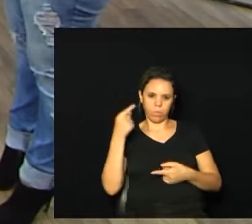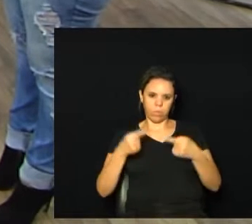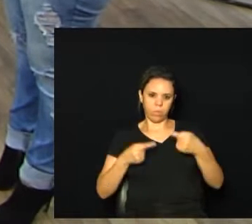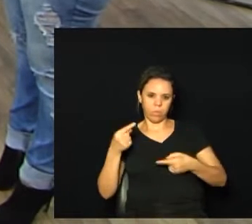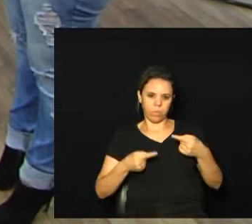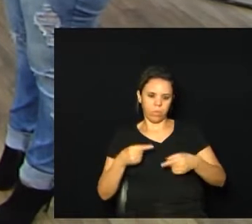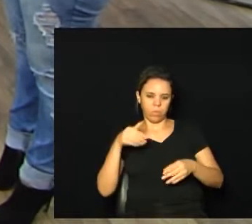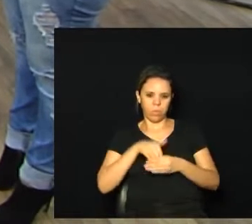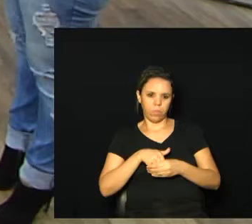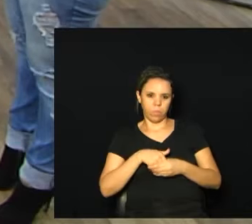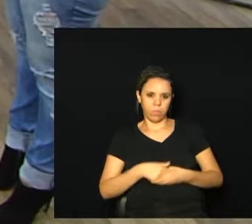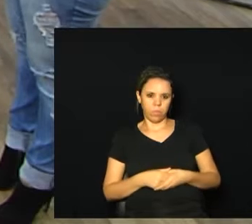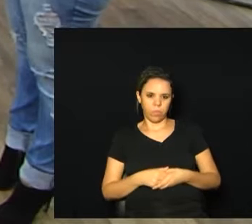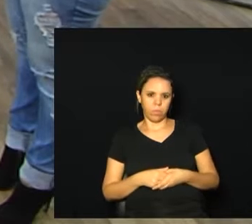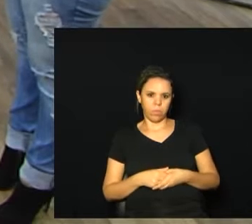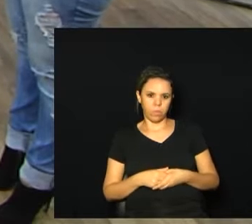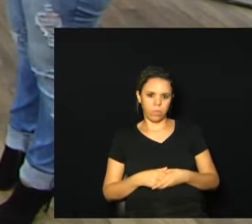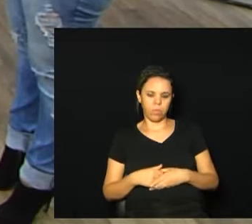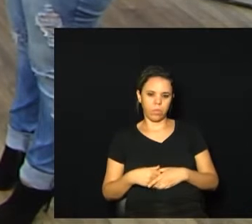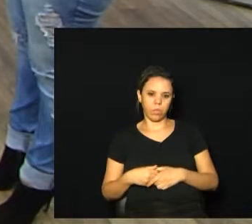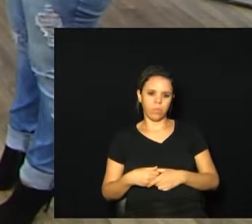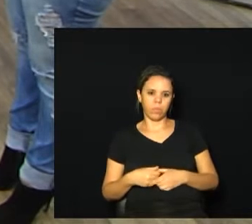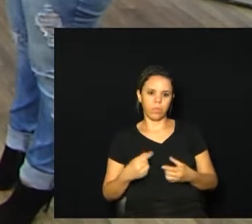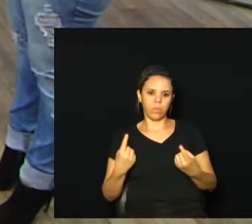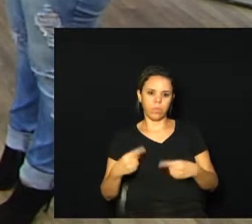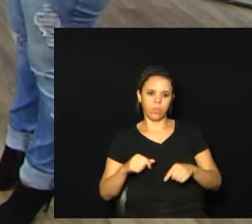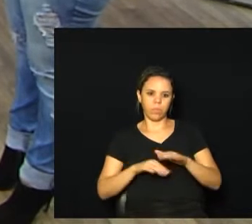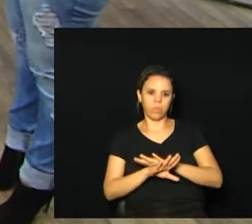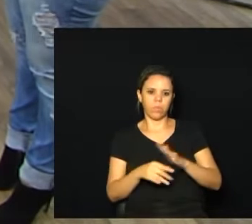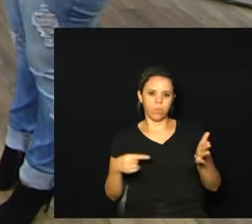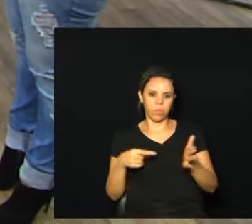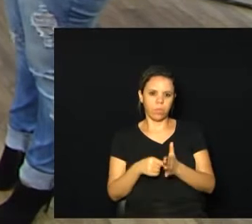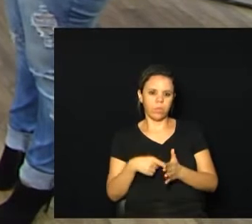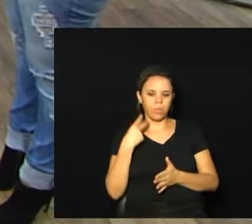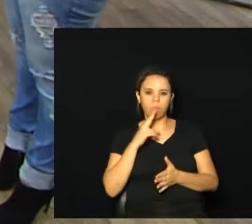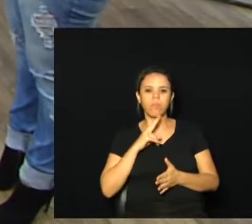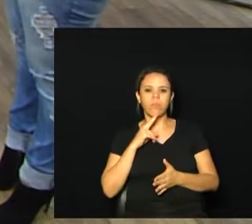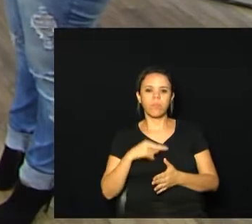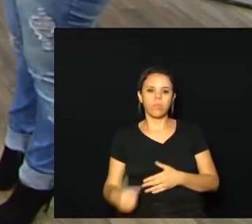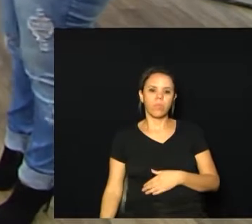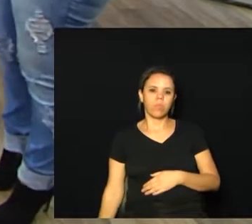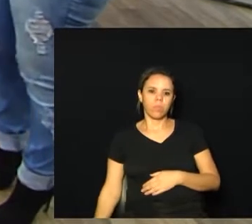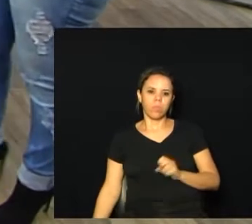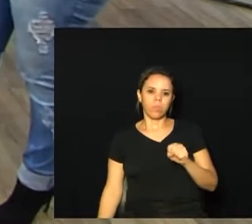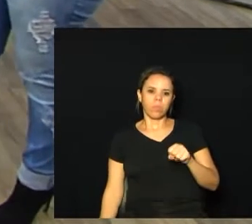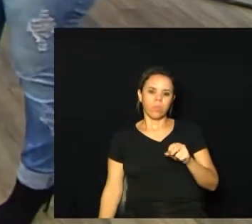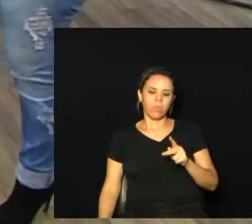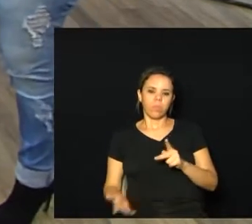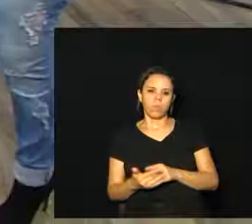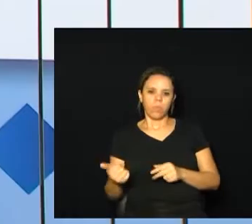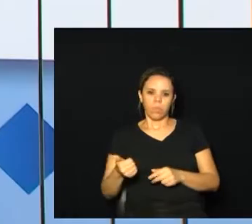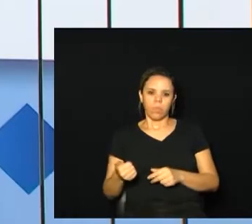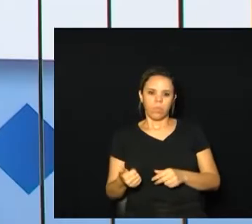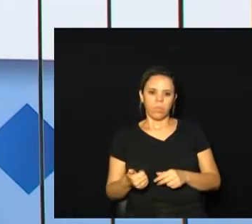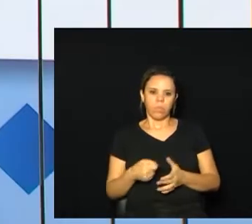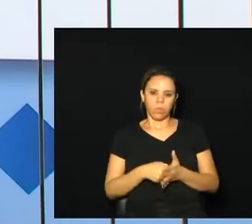discussões e votações, inclusive contra um arquivamento de uma denúncia contra o vereador Nelson Osseri. Isso mesmo, foi o primeiro item